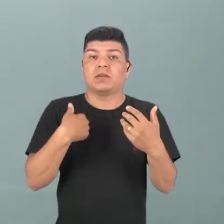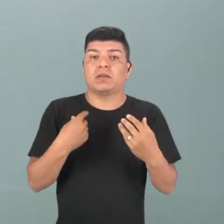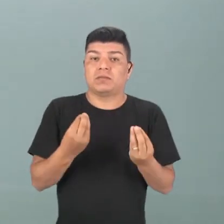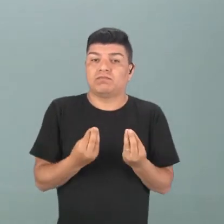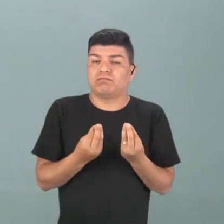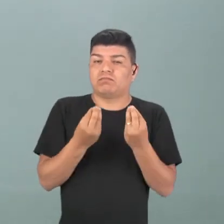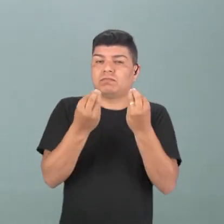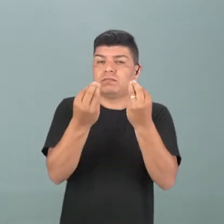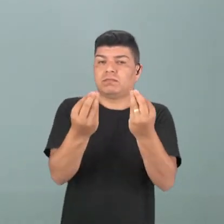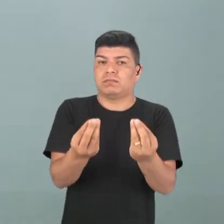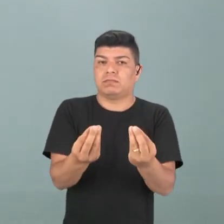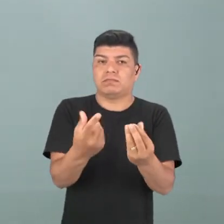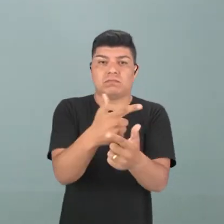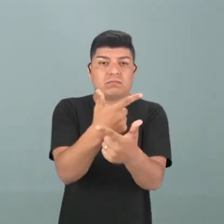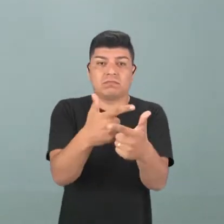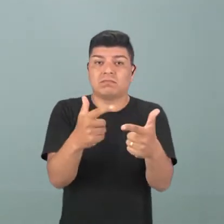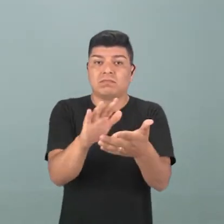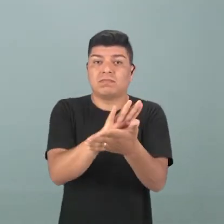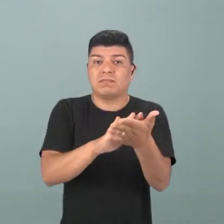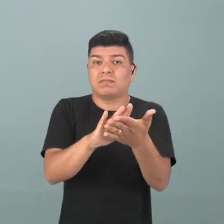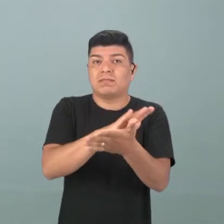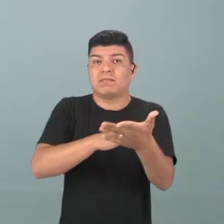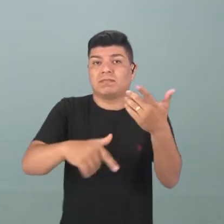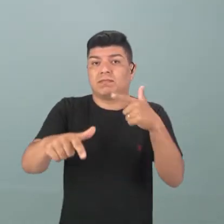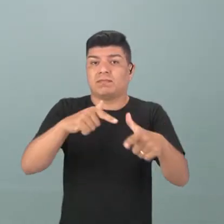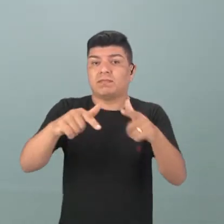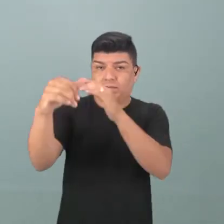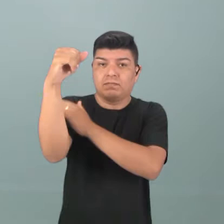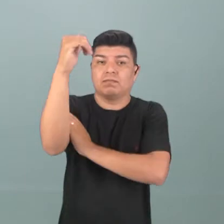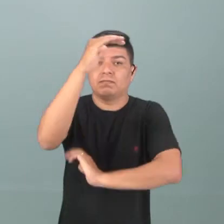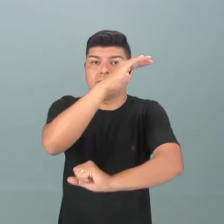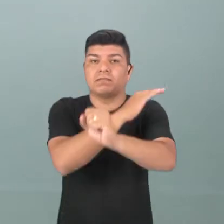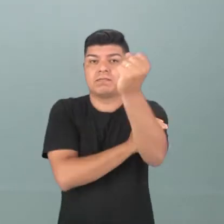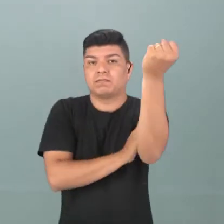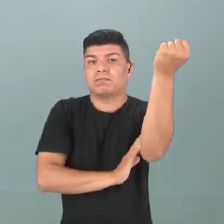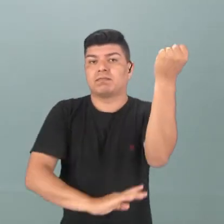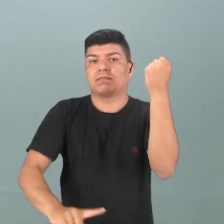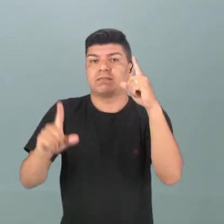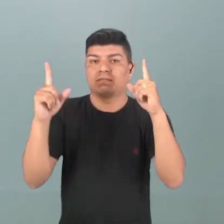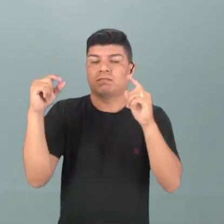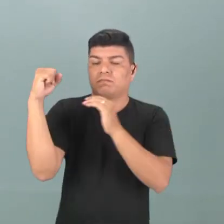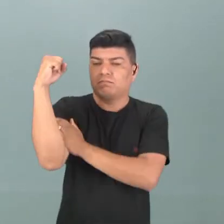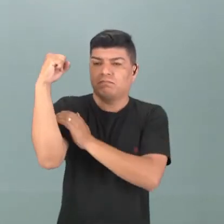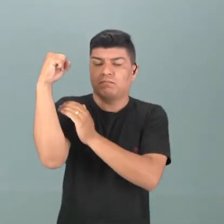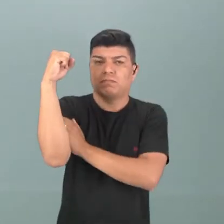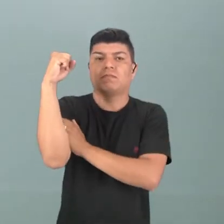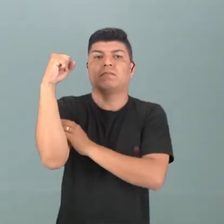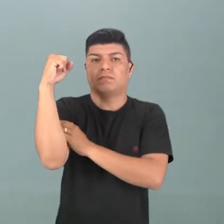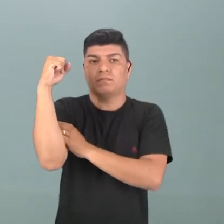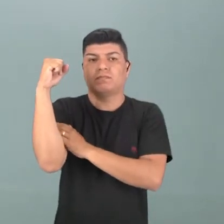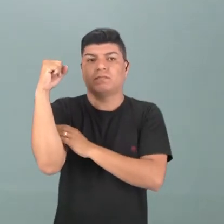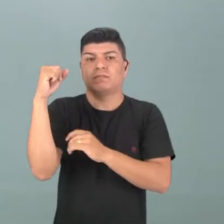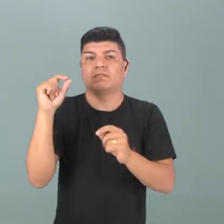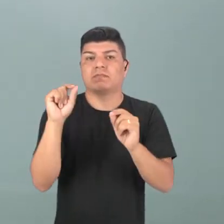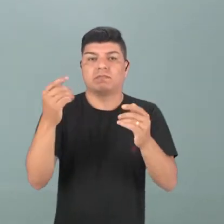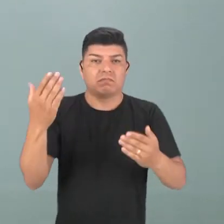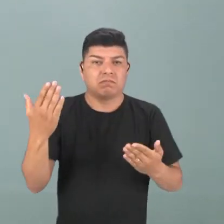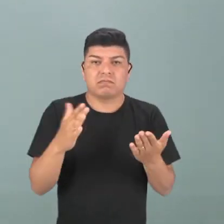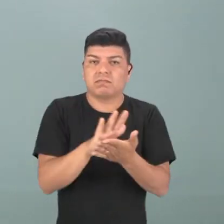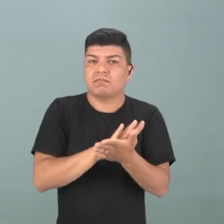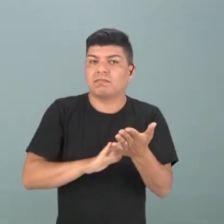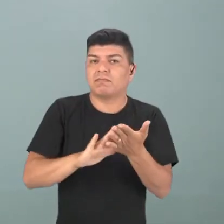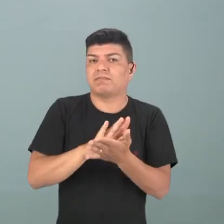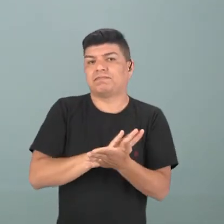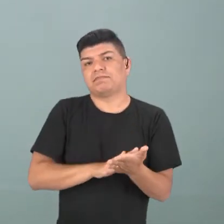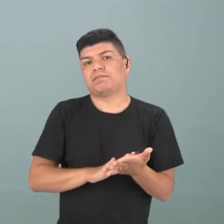eles têm? Eles não vão ter nada, vão ter lá trabalho braçal, né? Trabalho com força, trabalho que não vai servir de